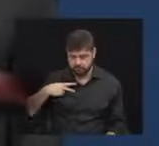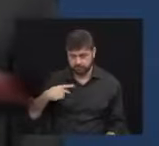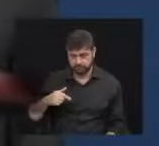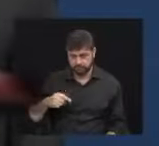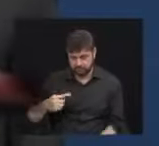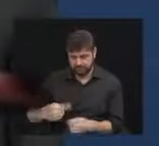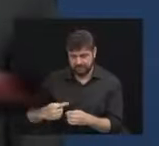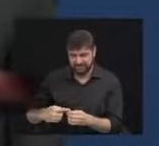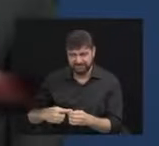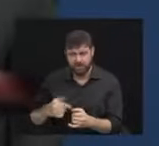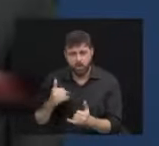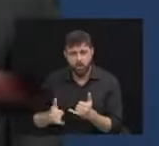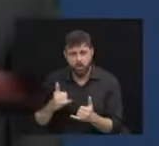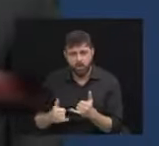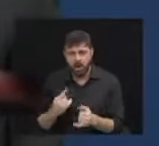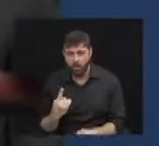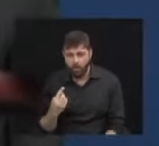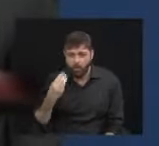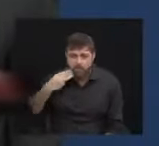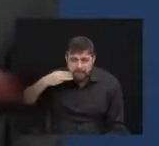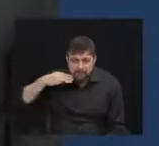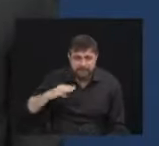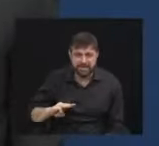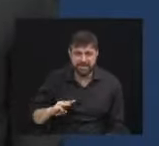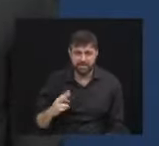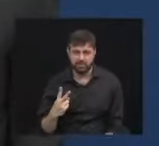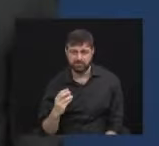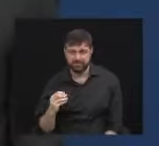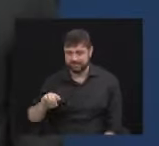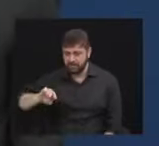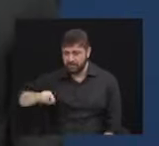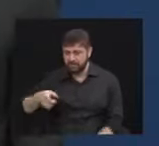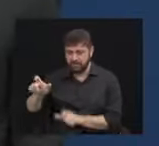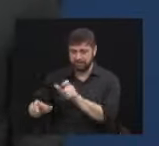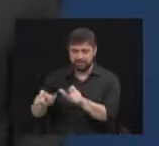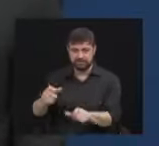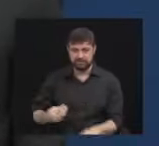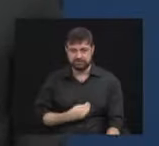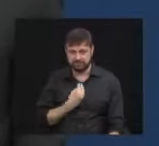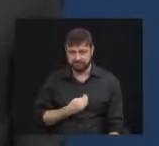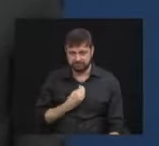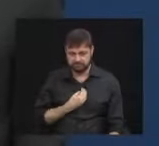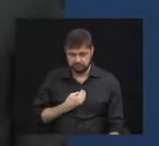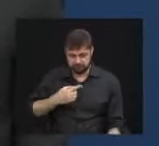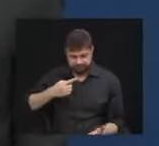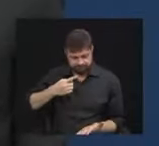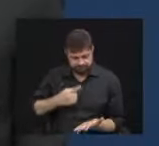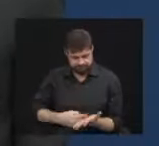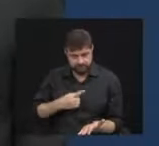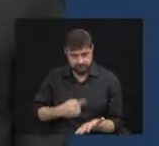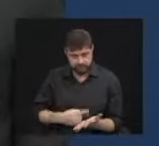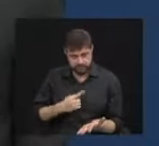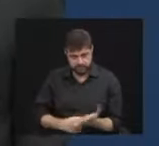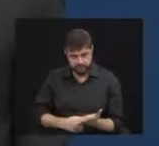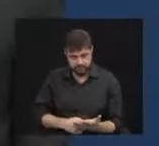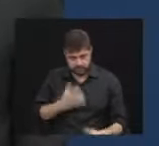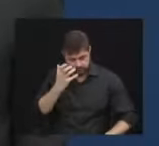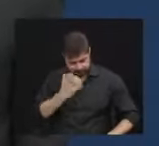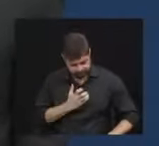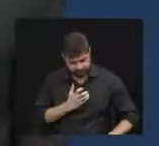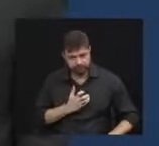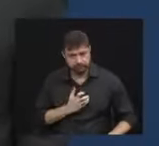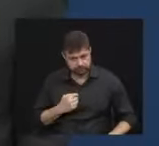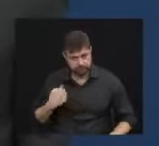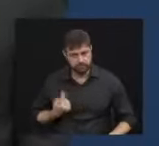com aproximadamente 1.200.000 habitantes, onde o compromisso ele é sério, e temos